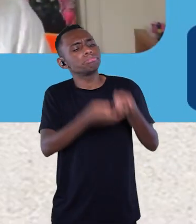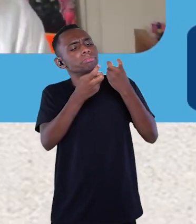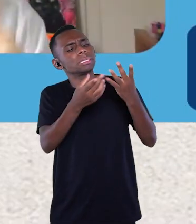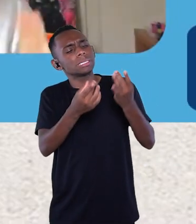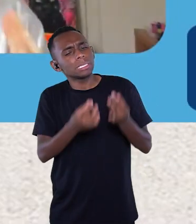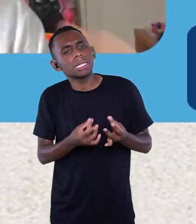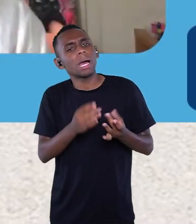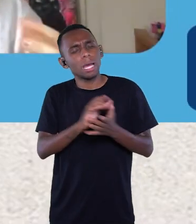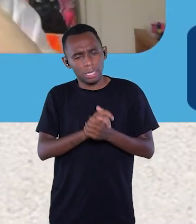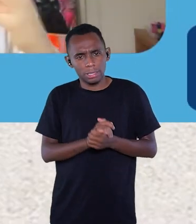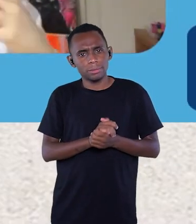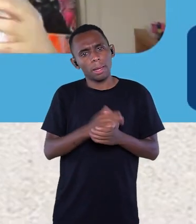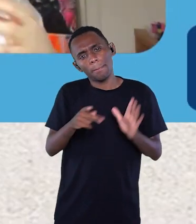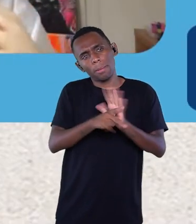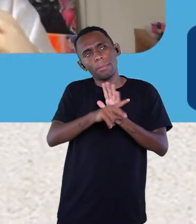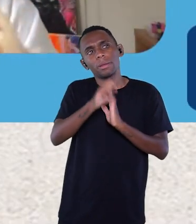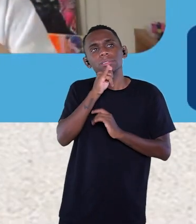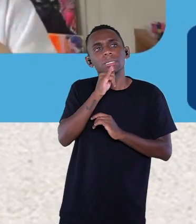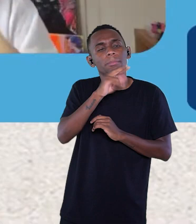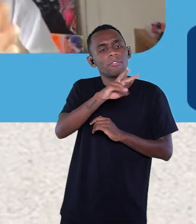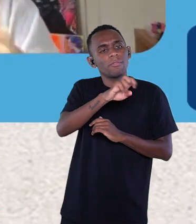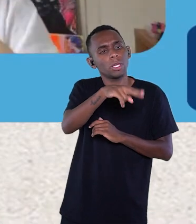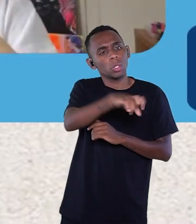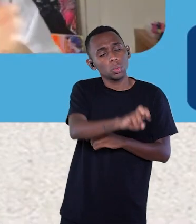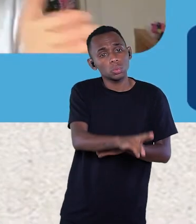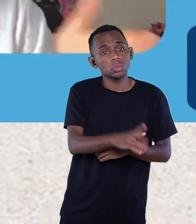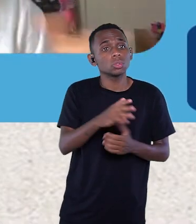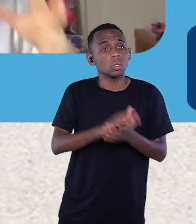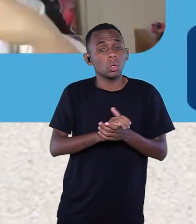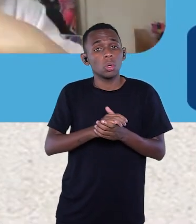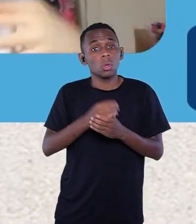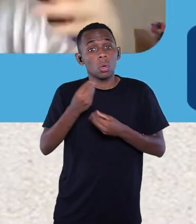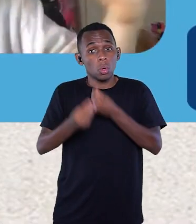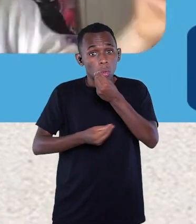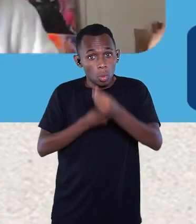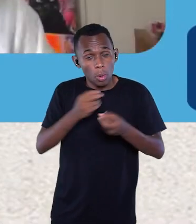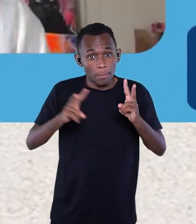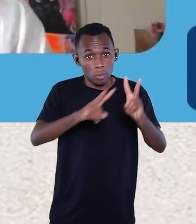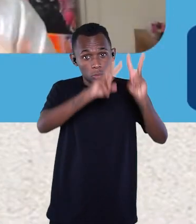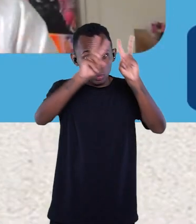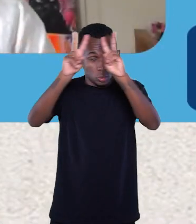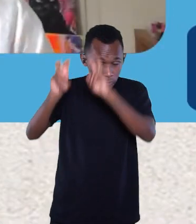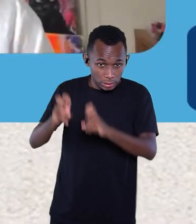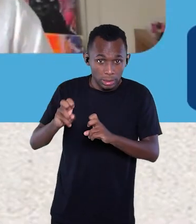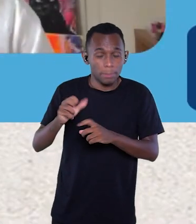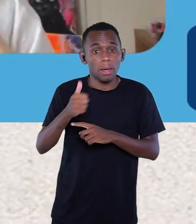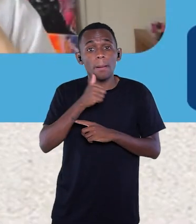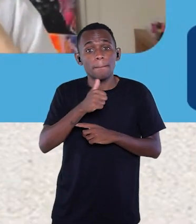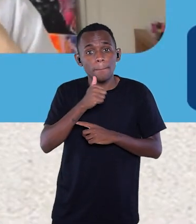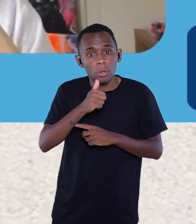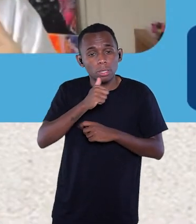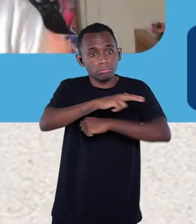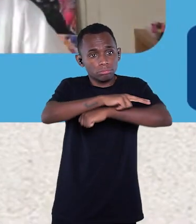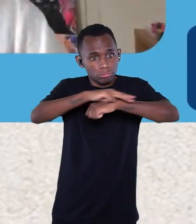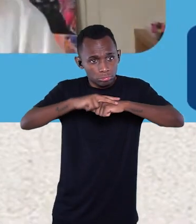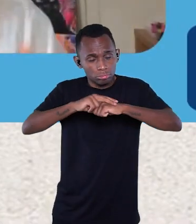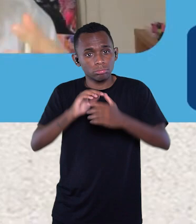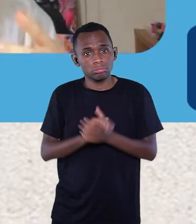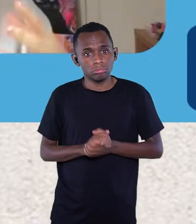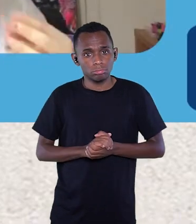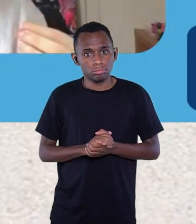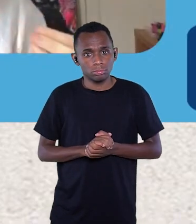a história das Vênus, né? E como que elas vão para o outro, esse tema da mulher reclinada. Então, assim, eu